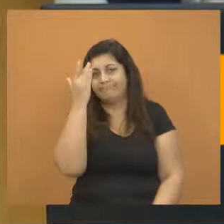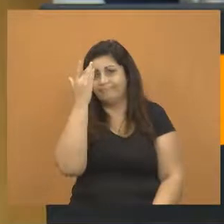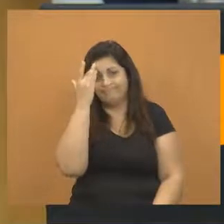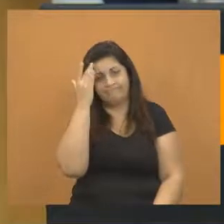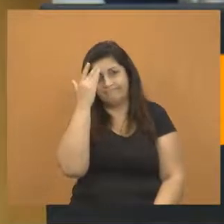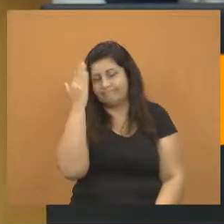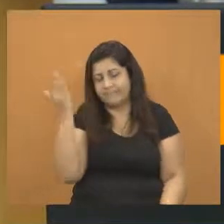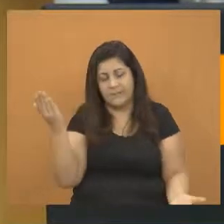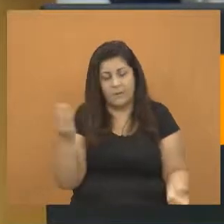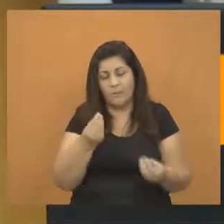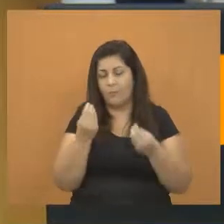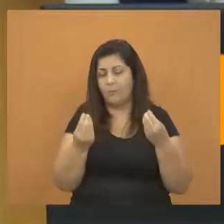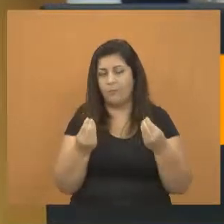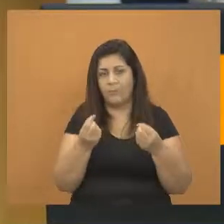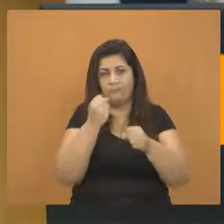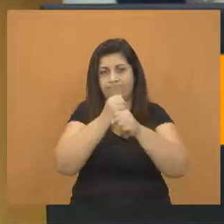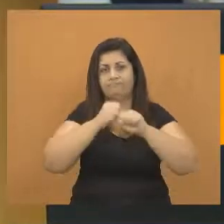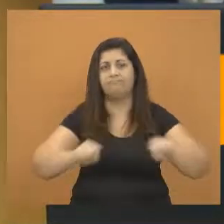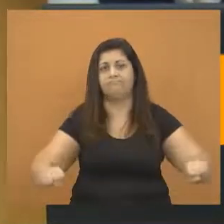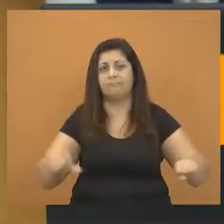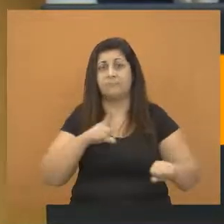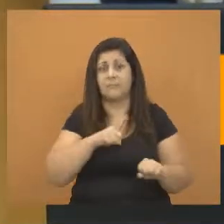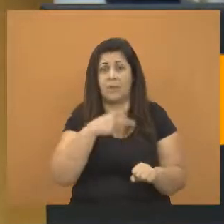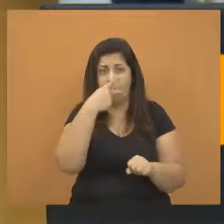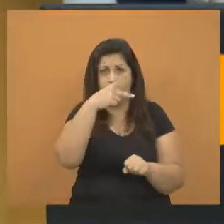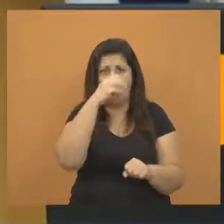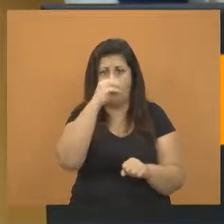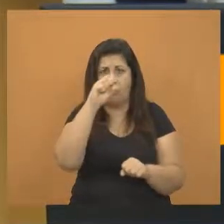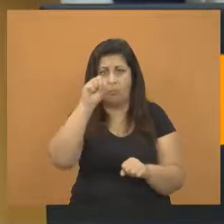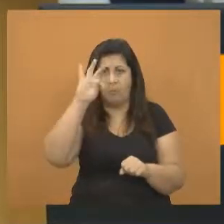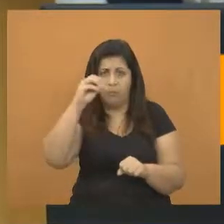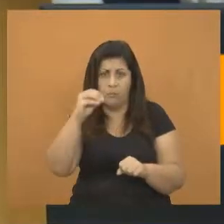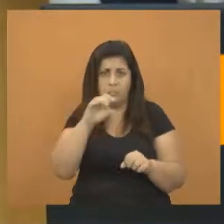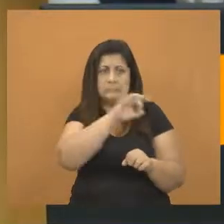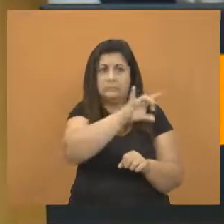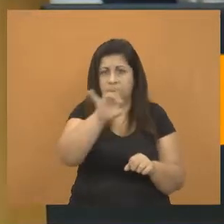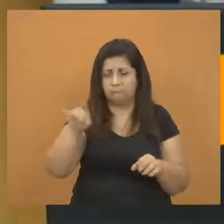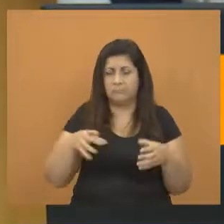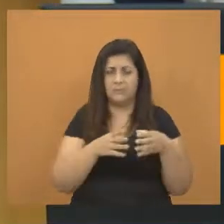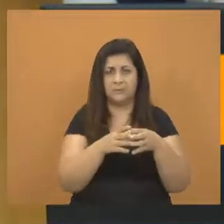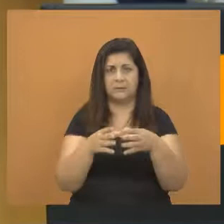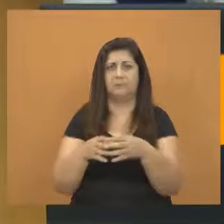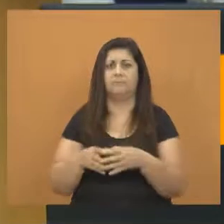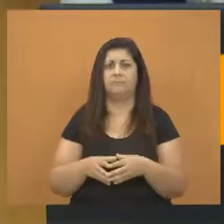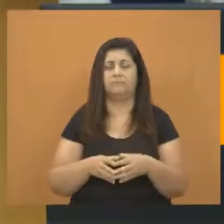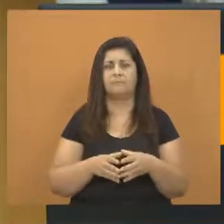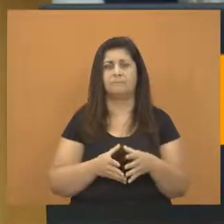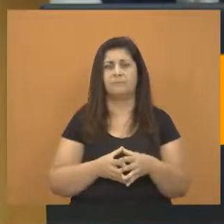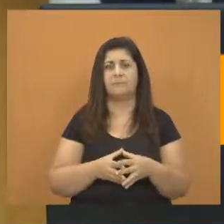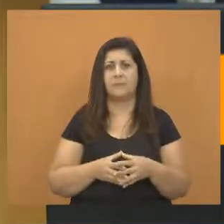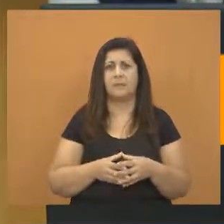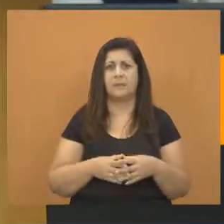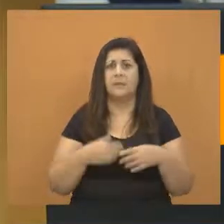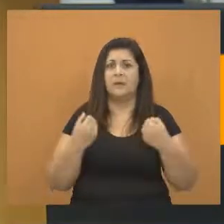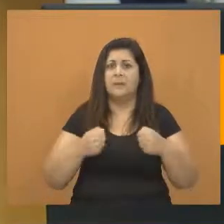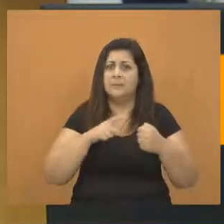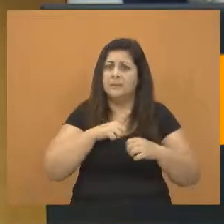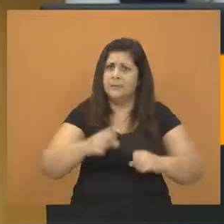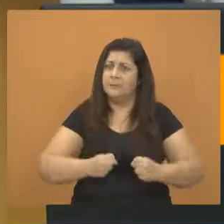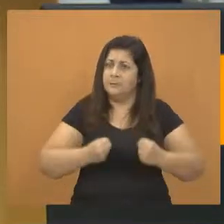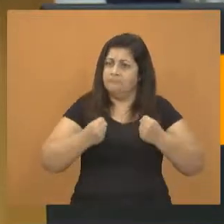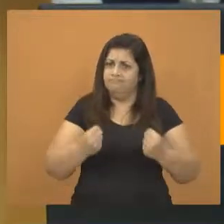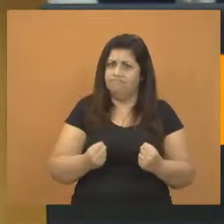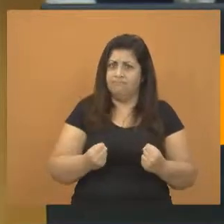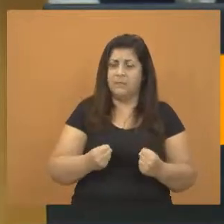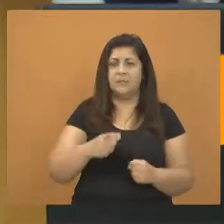há possibilidade de ter um postinho médico em cada bairro. Então, tem que fazer uma força de ter